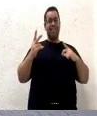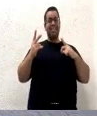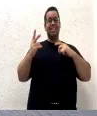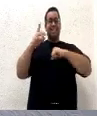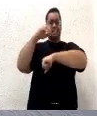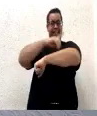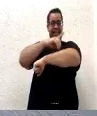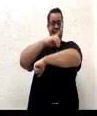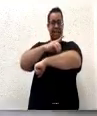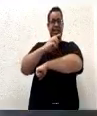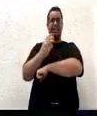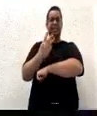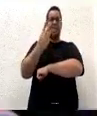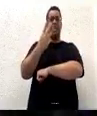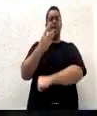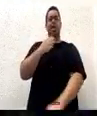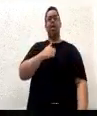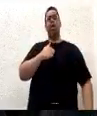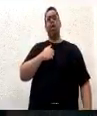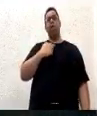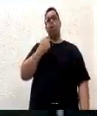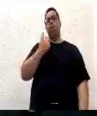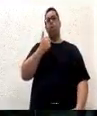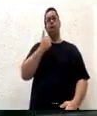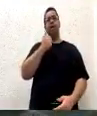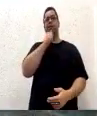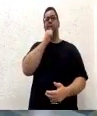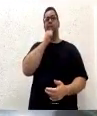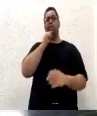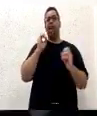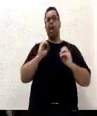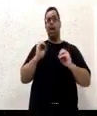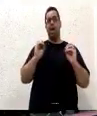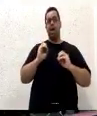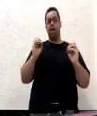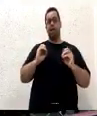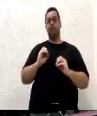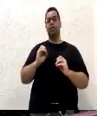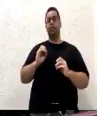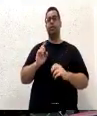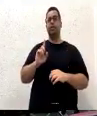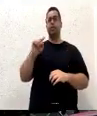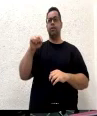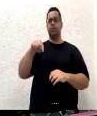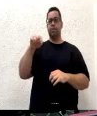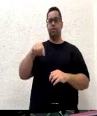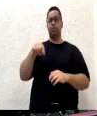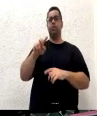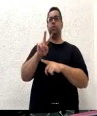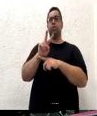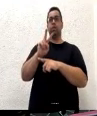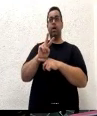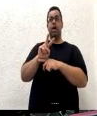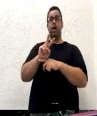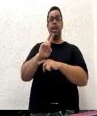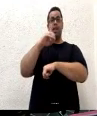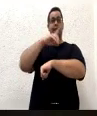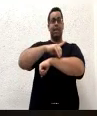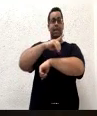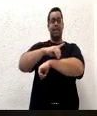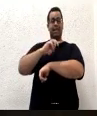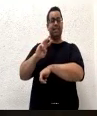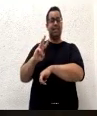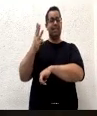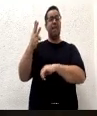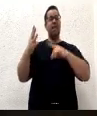quase ninguém ou ninguém que já tenha tido contato com a 3. A 3, ela é mais virulenta, e aí a